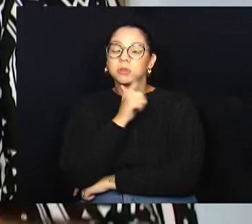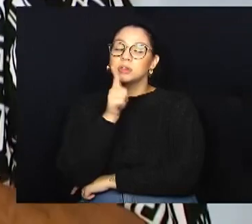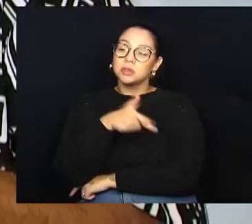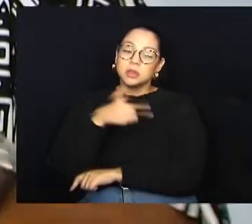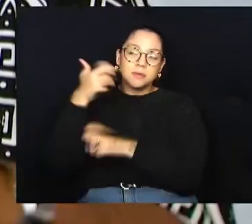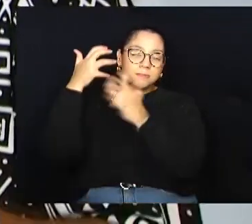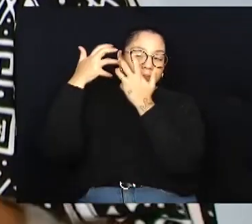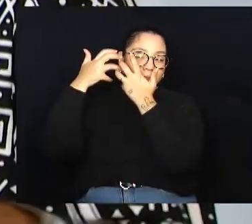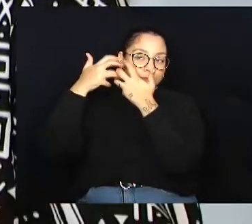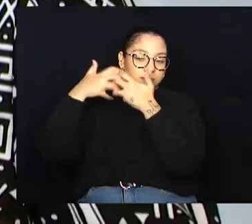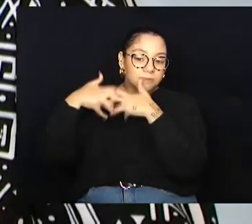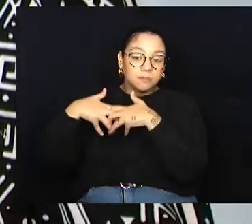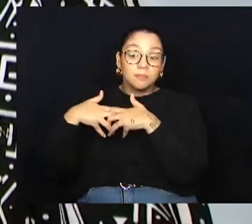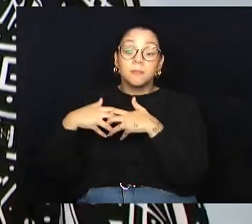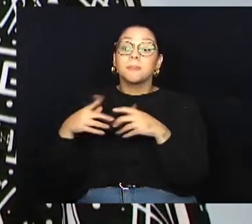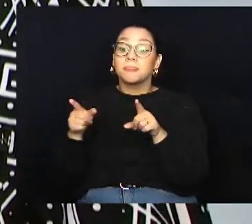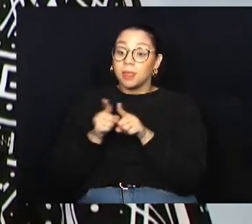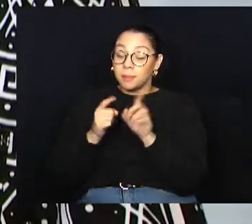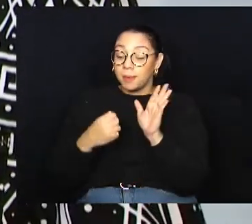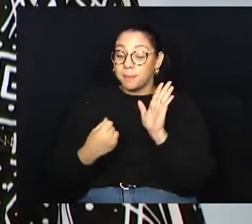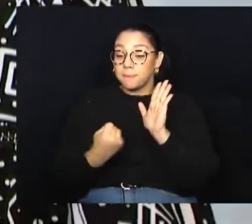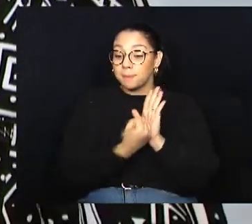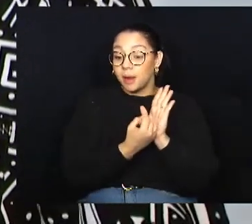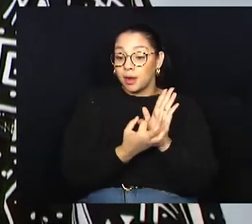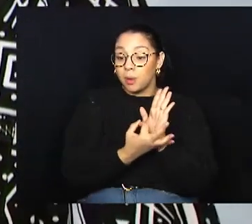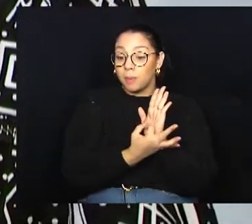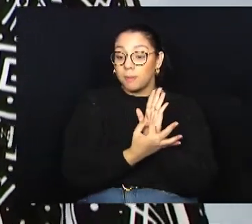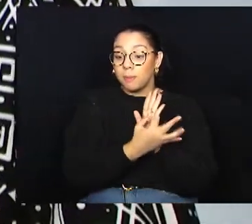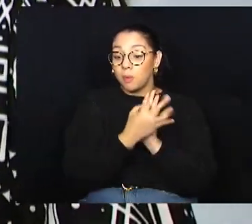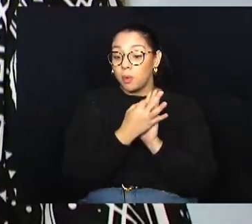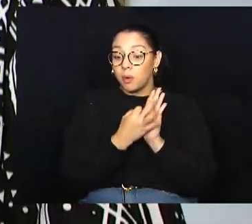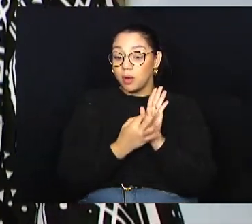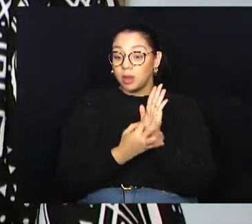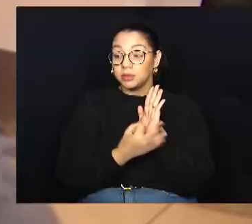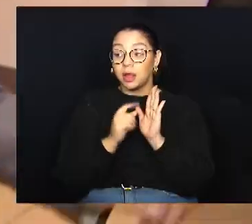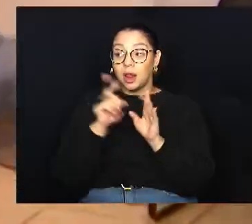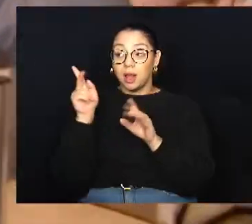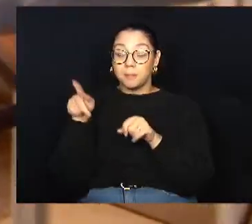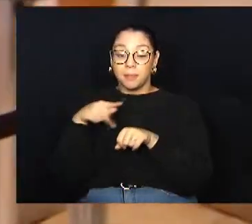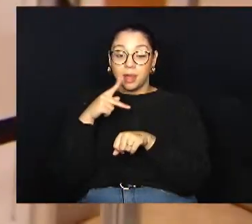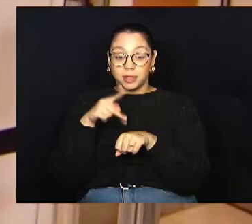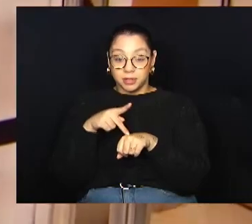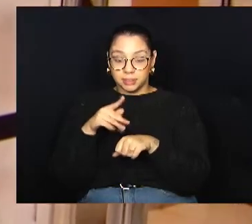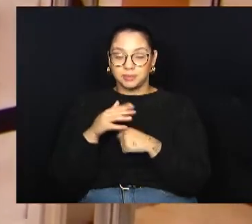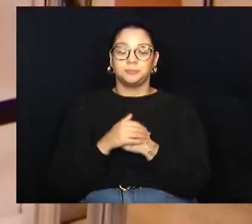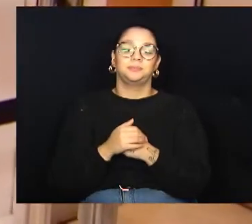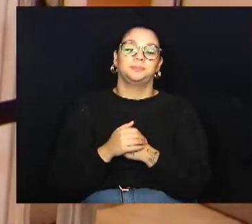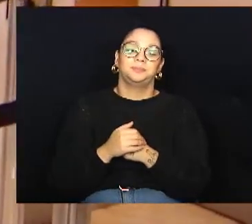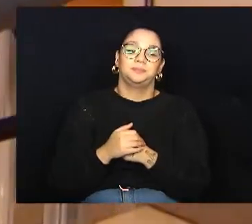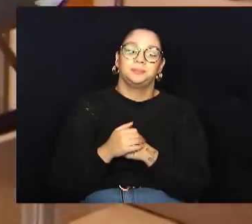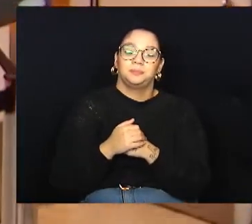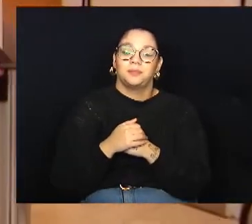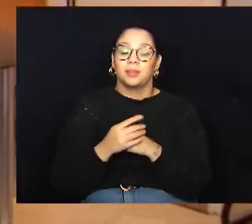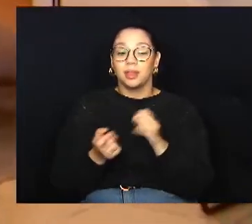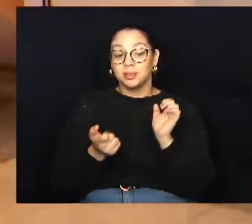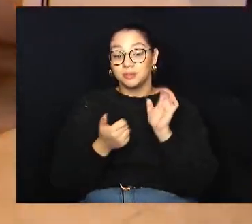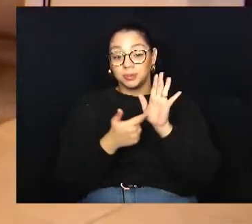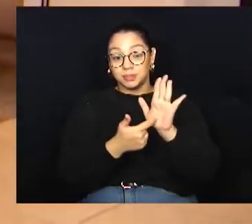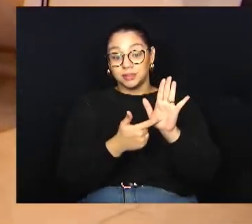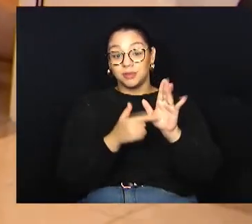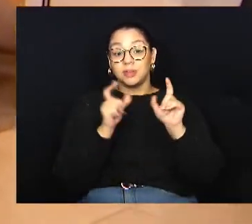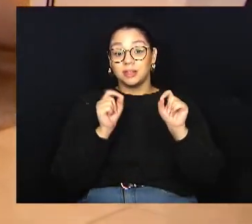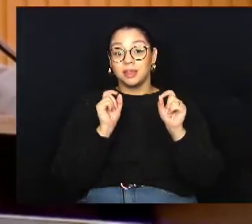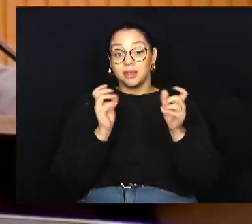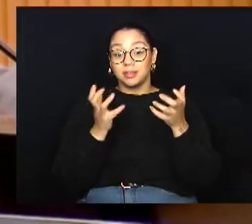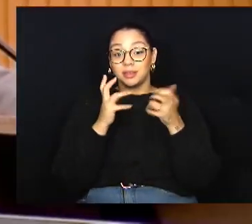griot, está em moedas, inclusive, do país Angola, está em demonstração aqui. A exposição foi viabilizada pelo vereador